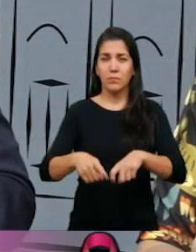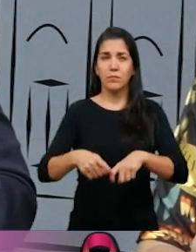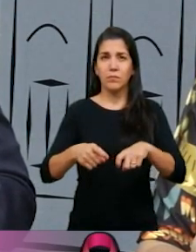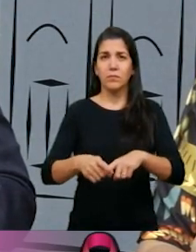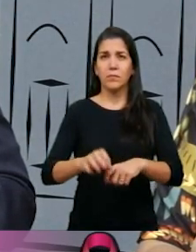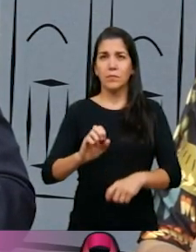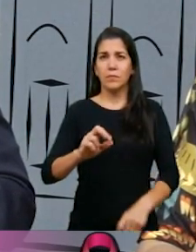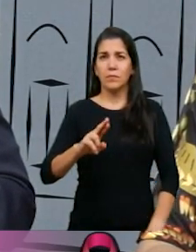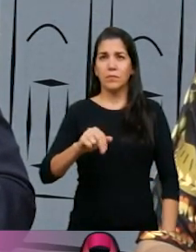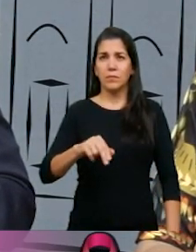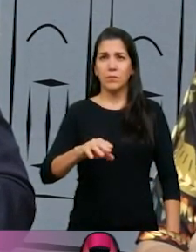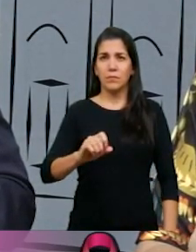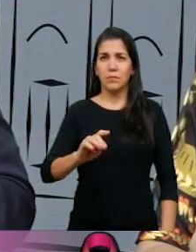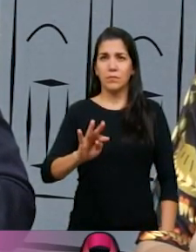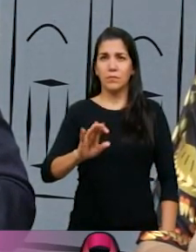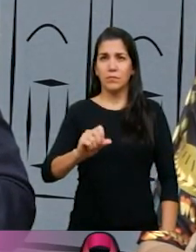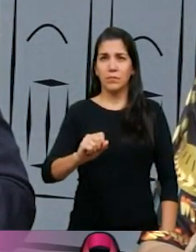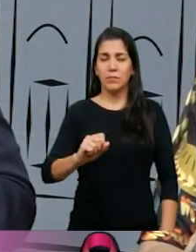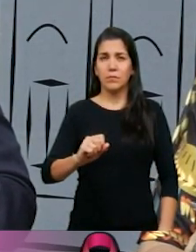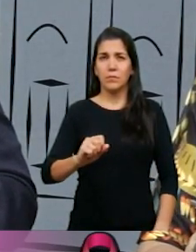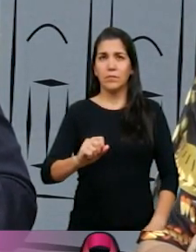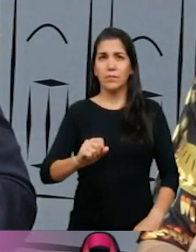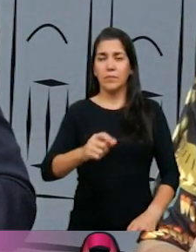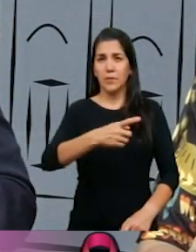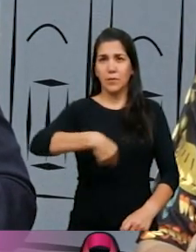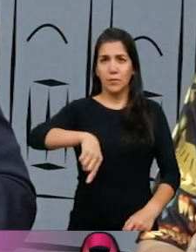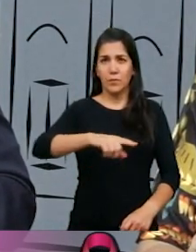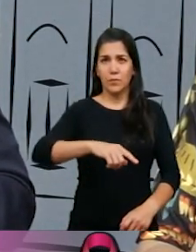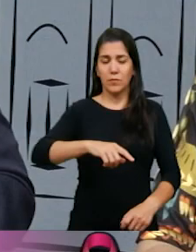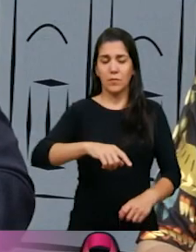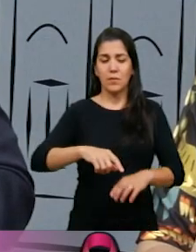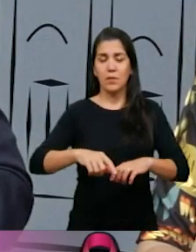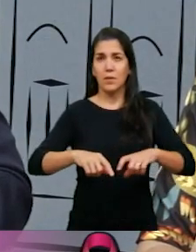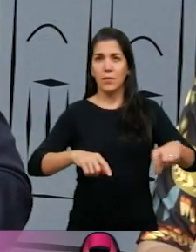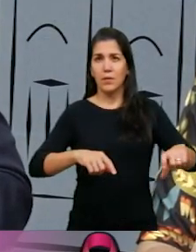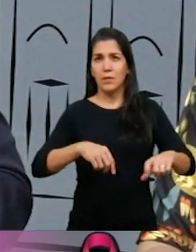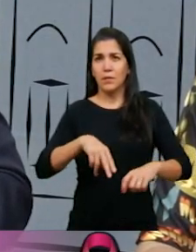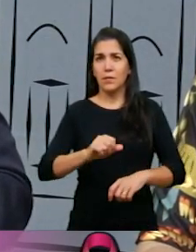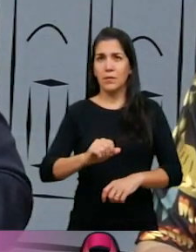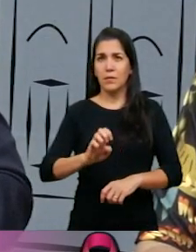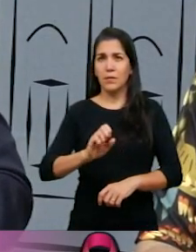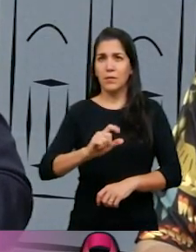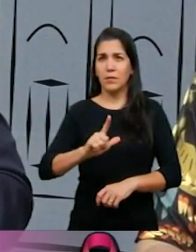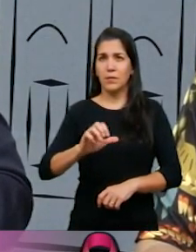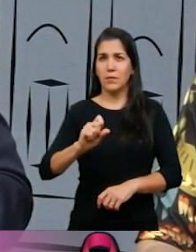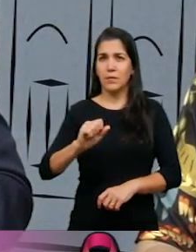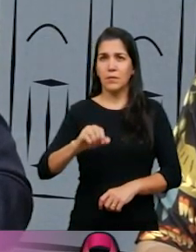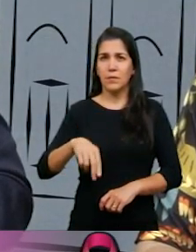ART-080, localizada entre a rotatória Nelson dos Santos e a rodovia